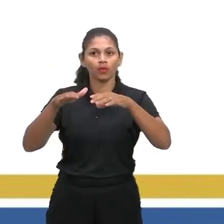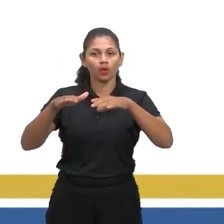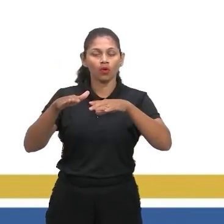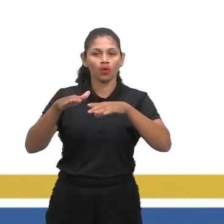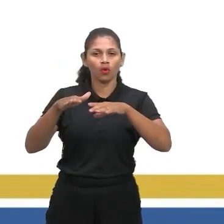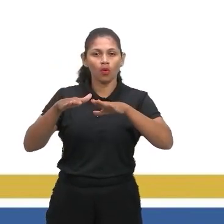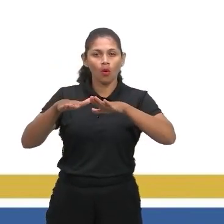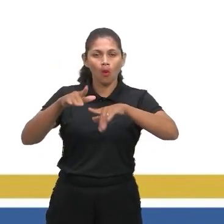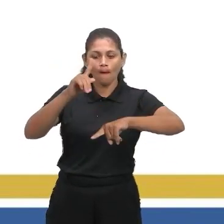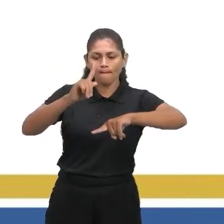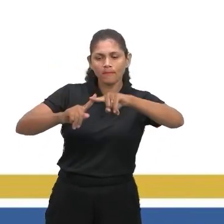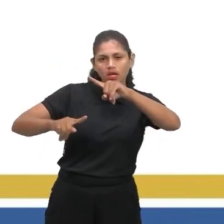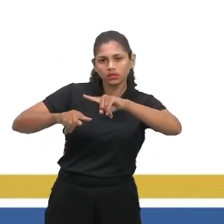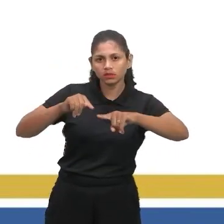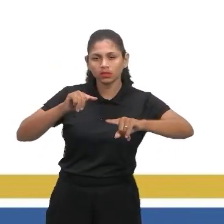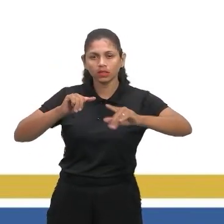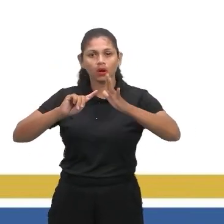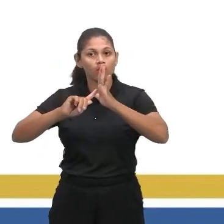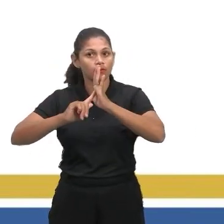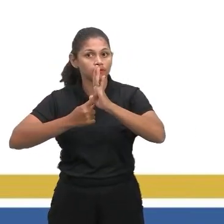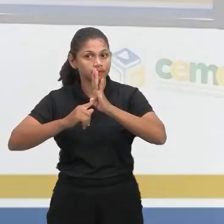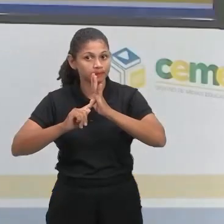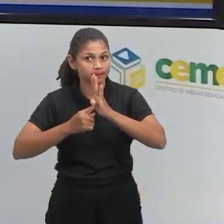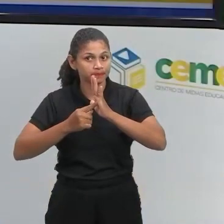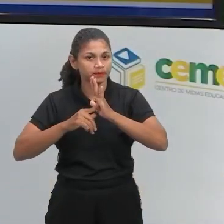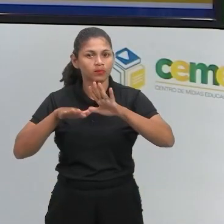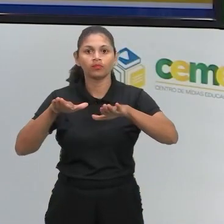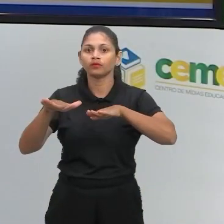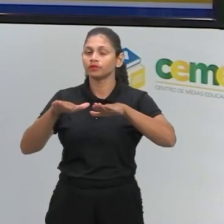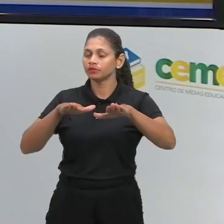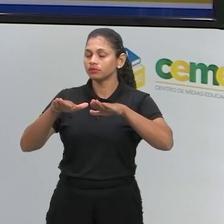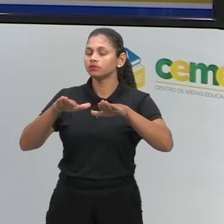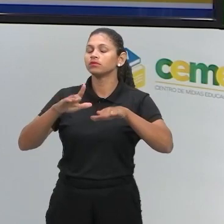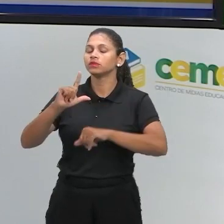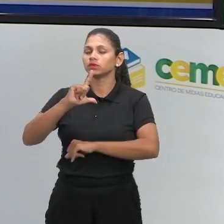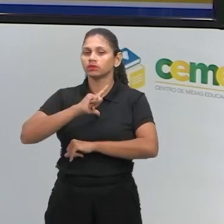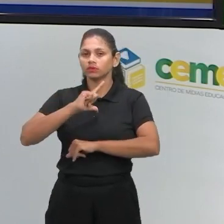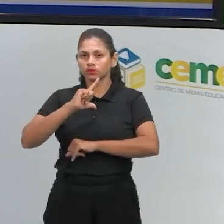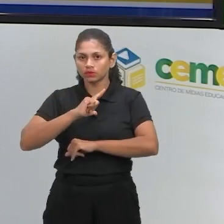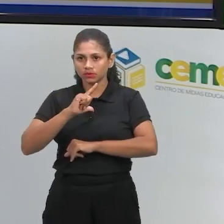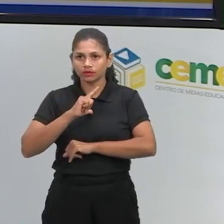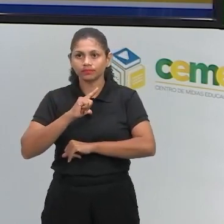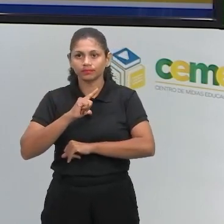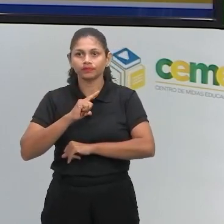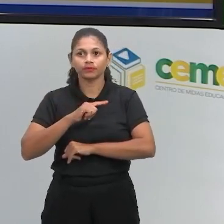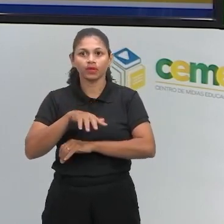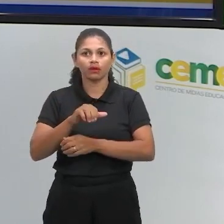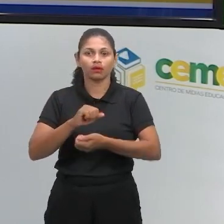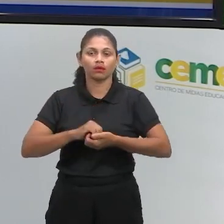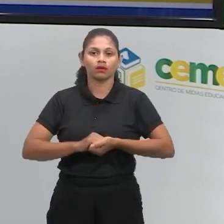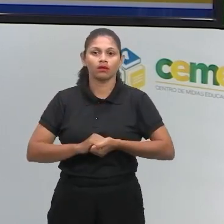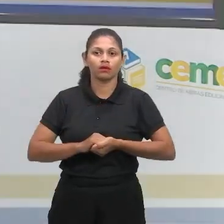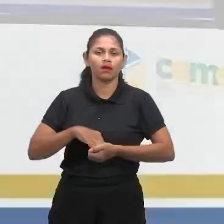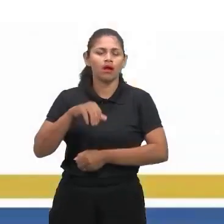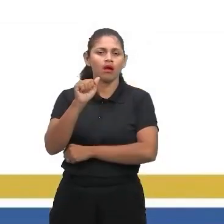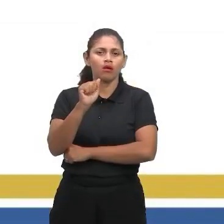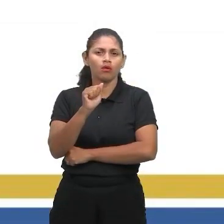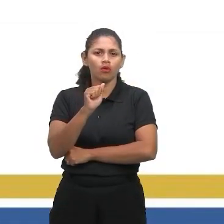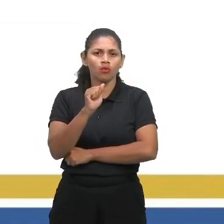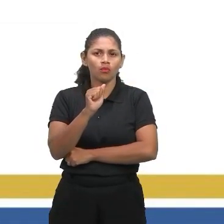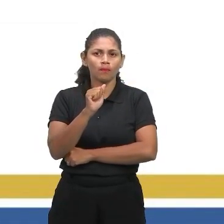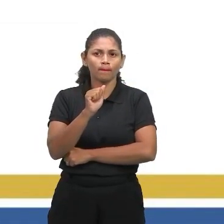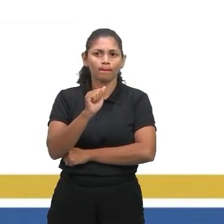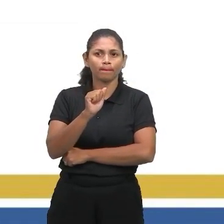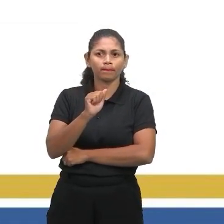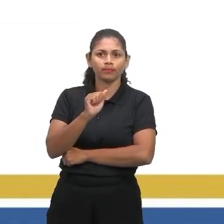ponto material, né? Como eu falei, ponto material é quando você tem dimensões desprezíveis. Por exemplo, uma formiga em relação a